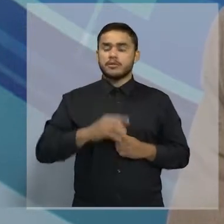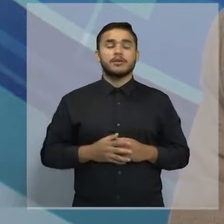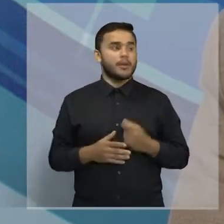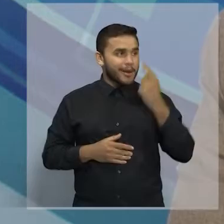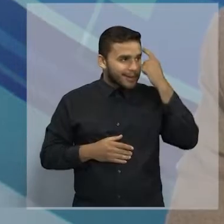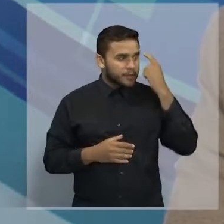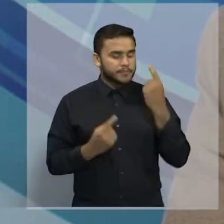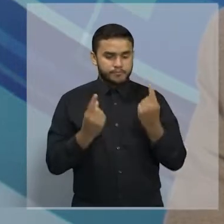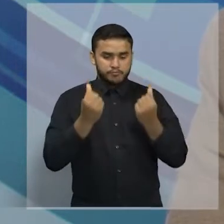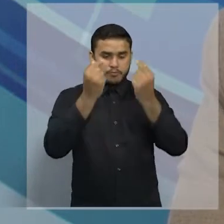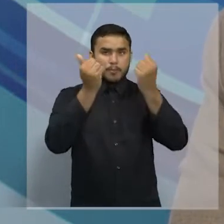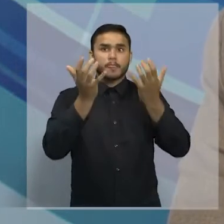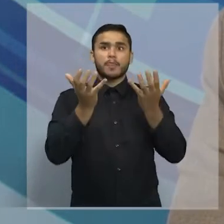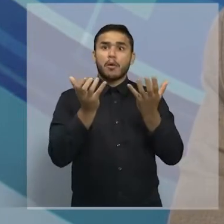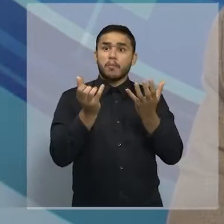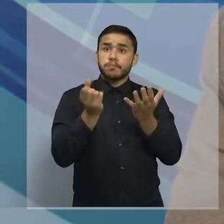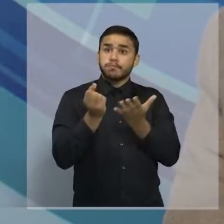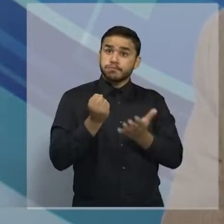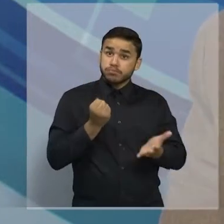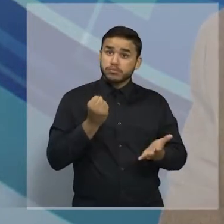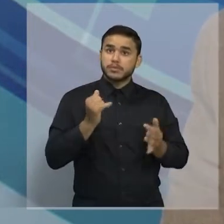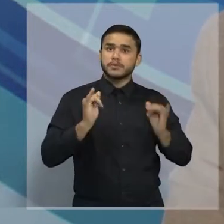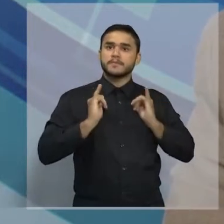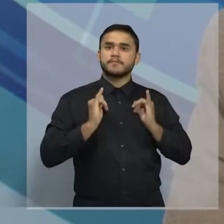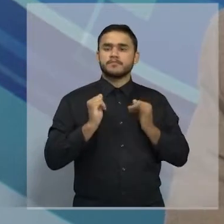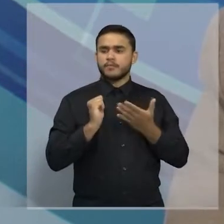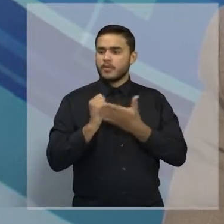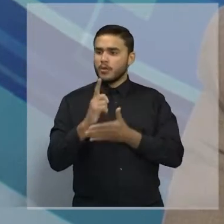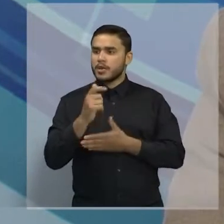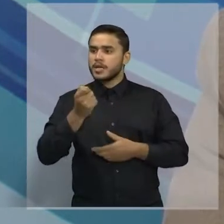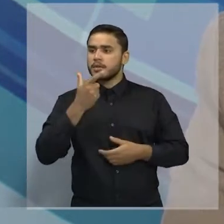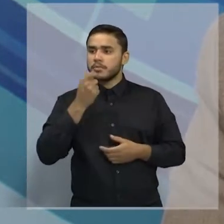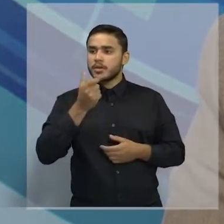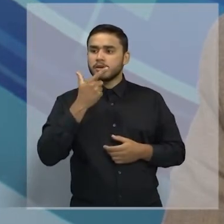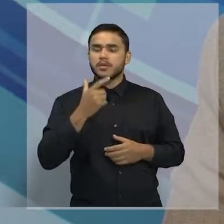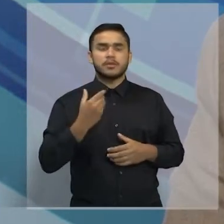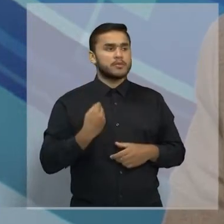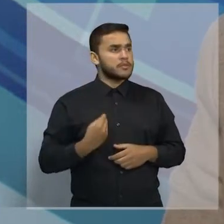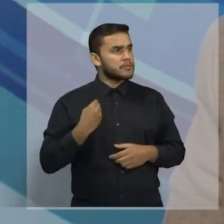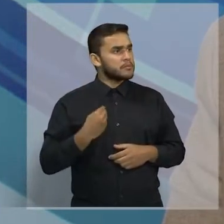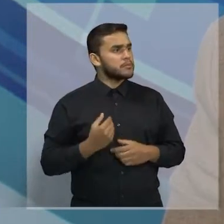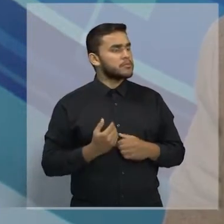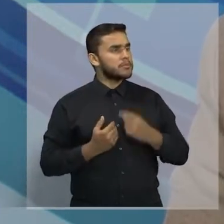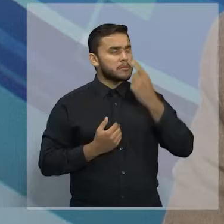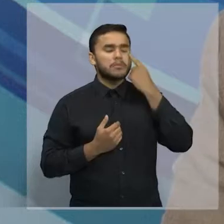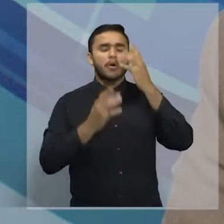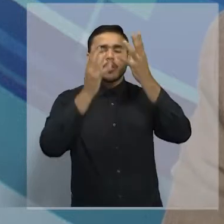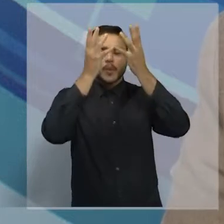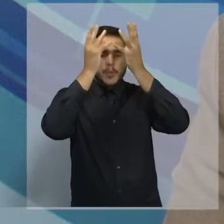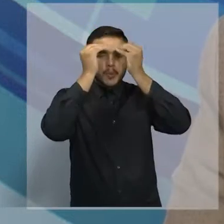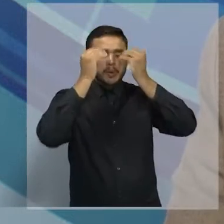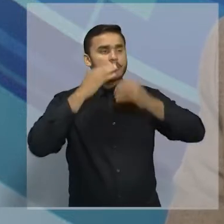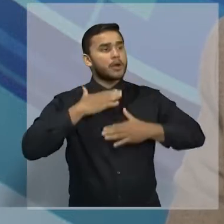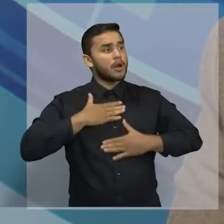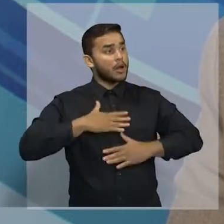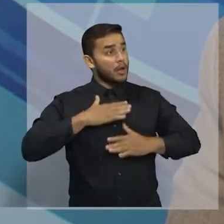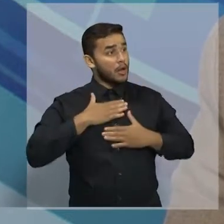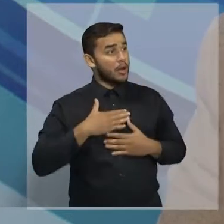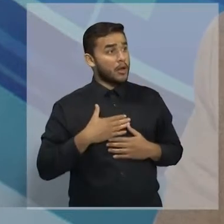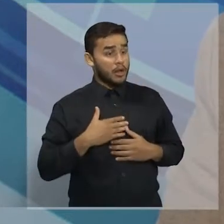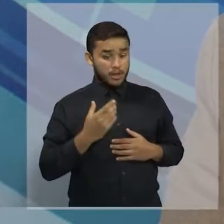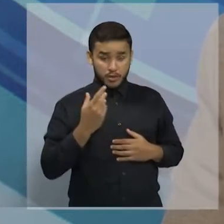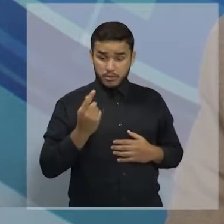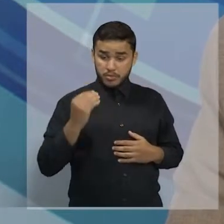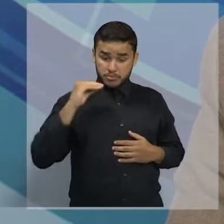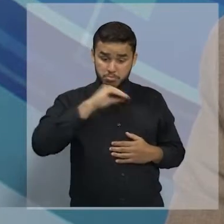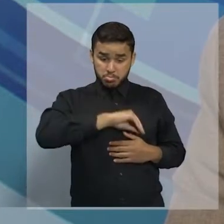seus recursos contados para comprar um remédio, para ter uma vida mais sossegada do ponto de vista de algum benefício,